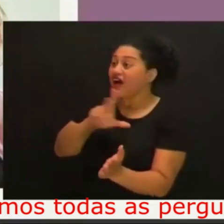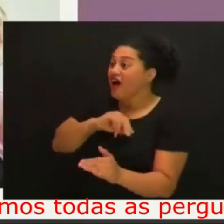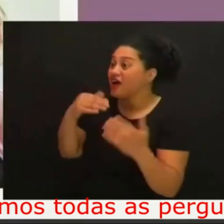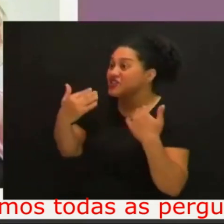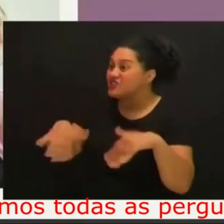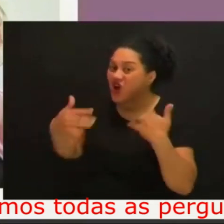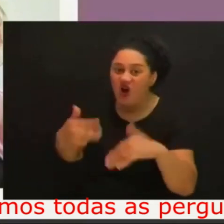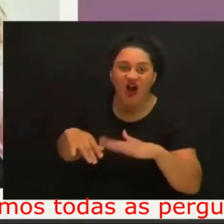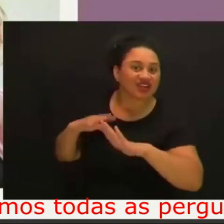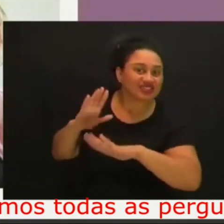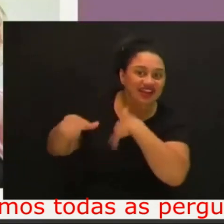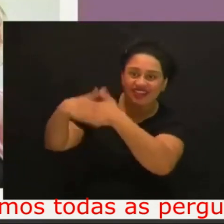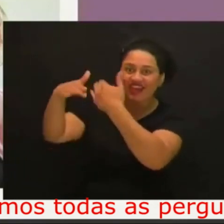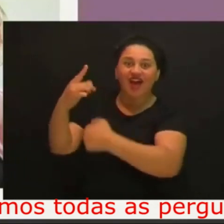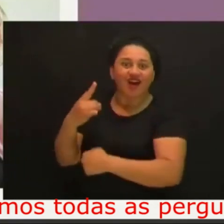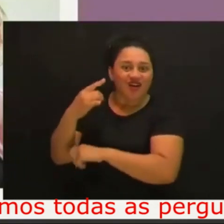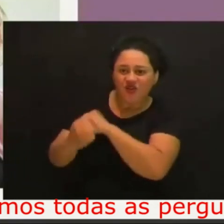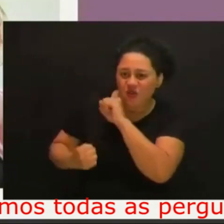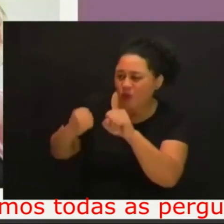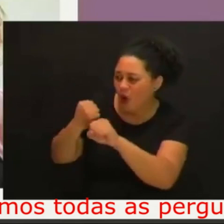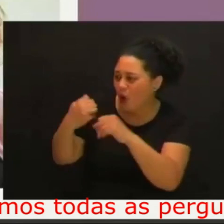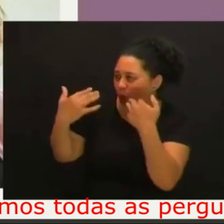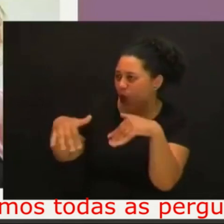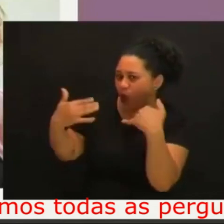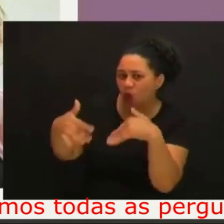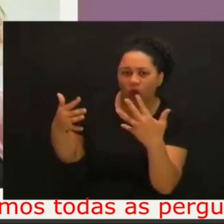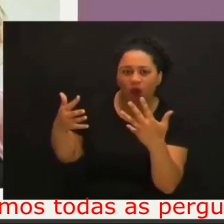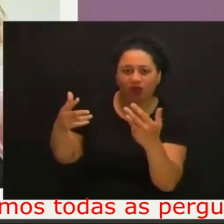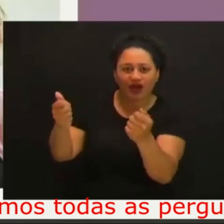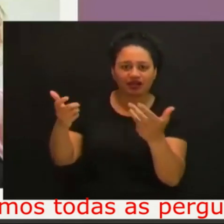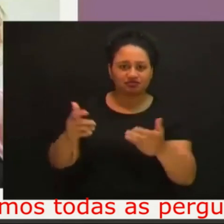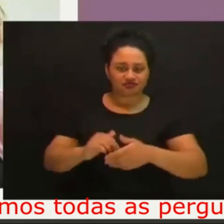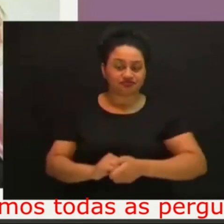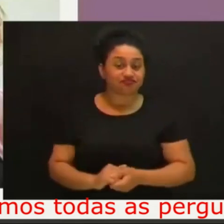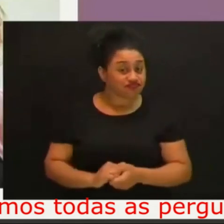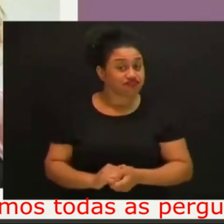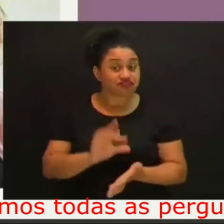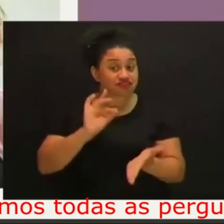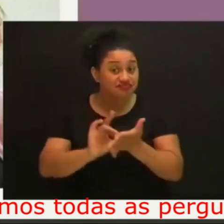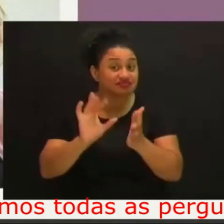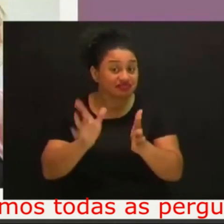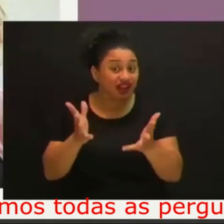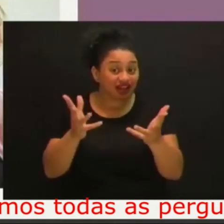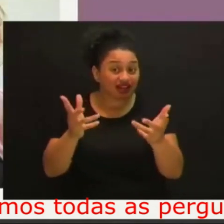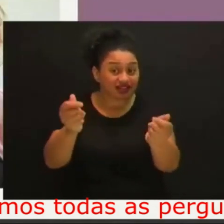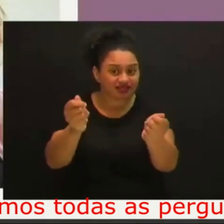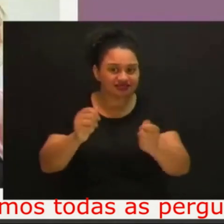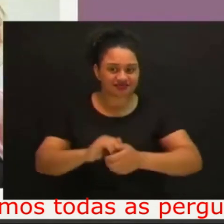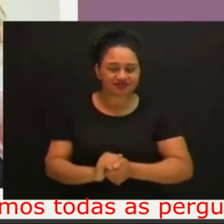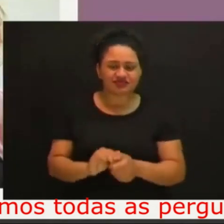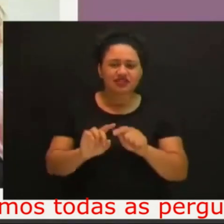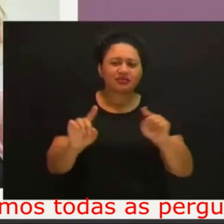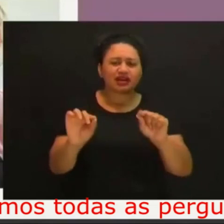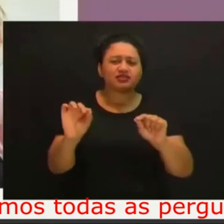se desenvolveu neste 1 ano. Olha que coisa fantástica. E realmente é fantástico. Mas o que